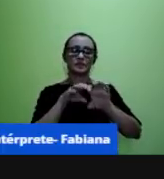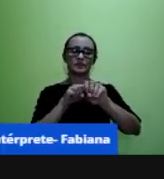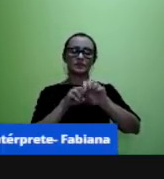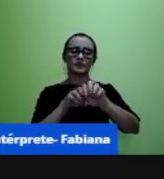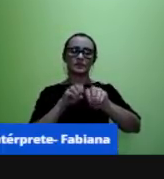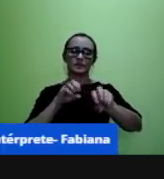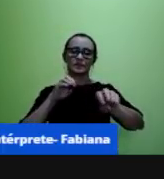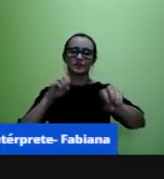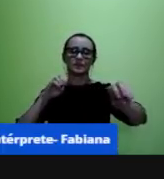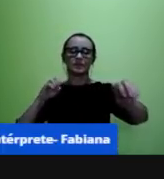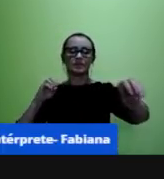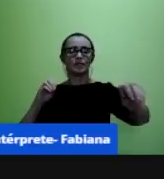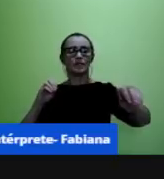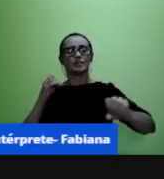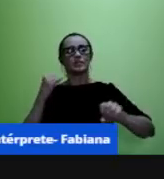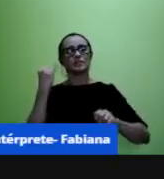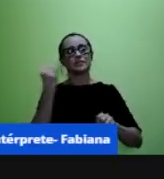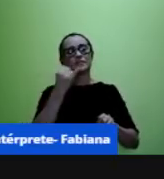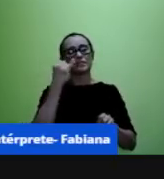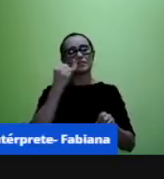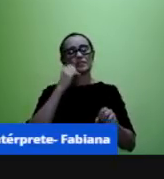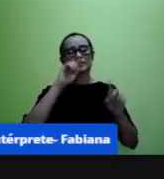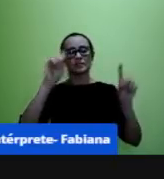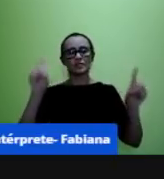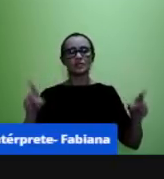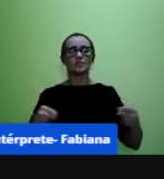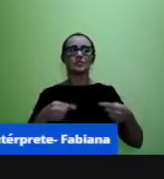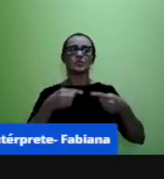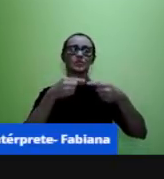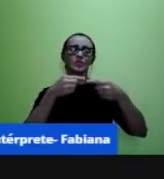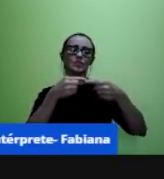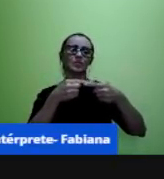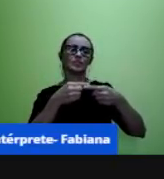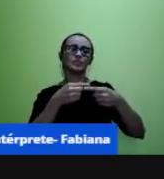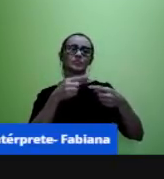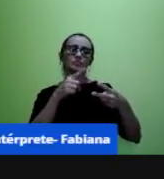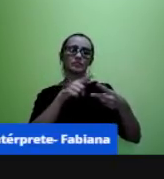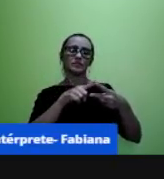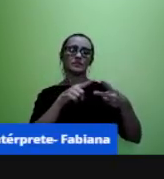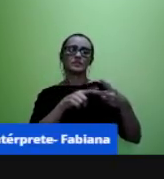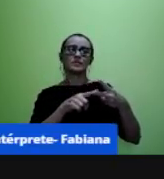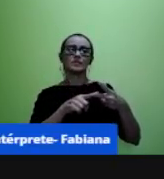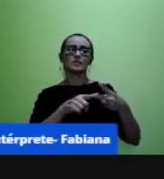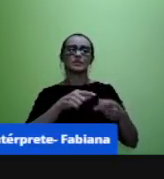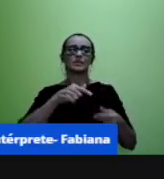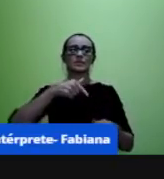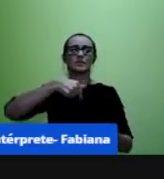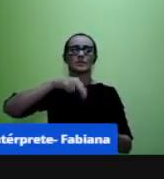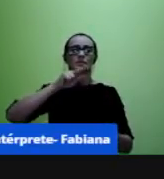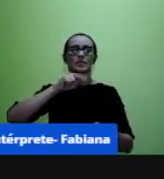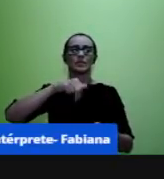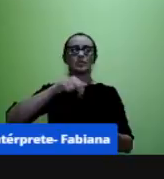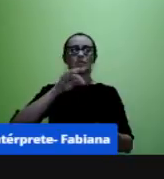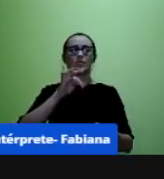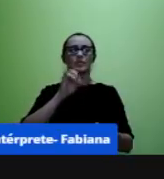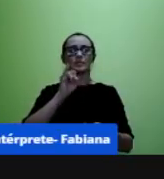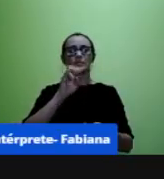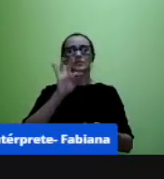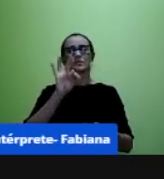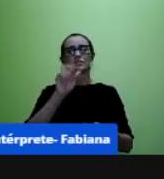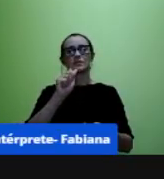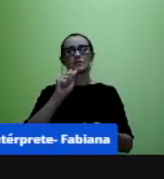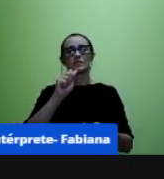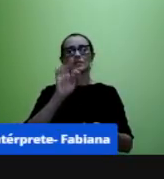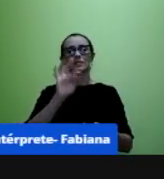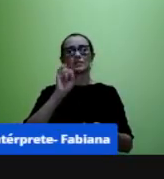as duas, associar, né? Essa questão quantitativa e a qualitativa, tá? Bom, e a outro